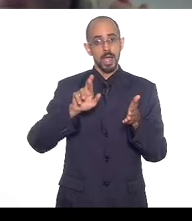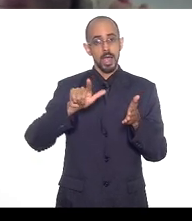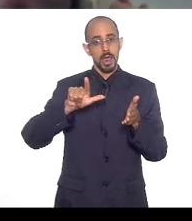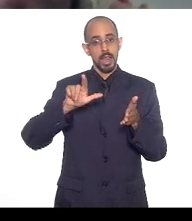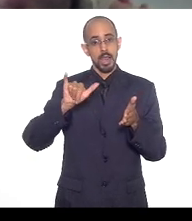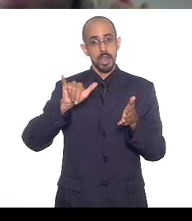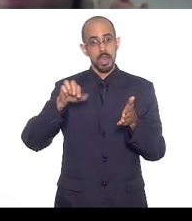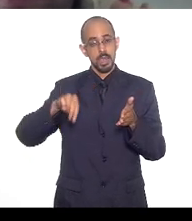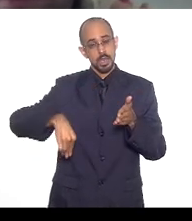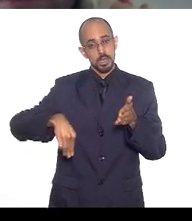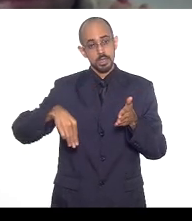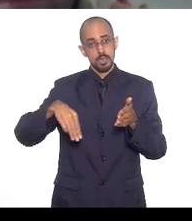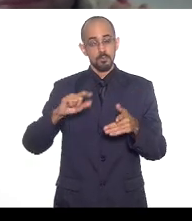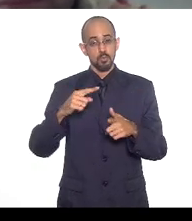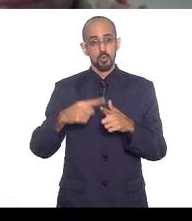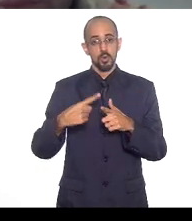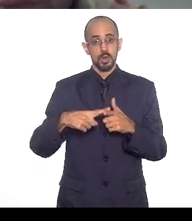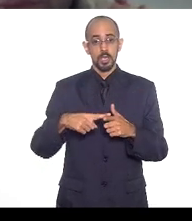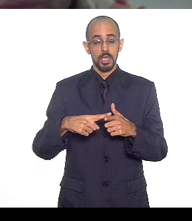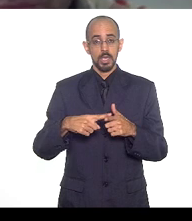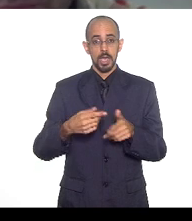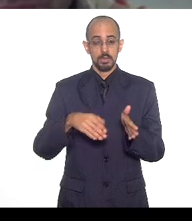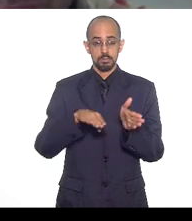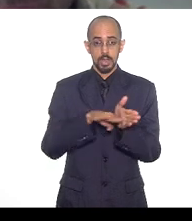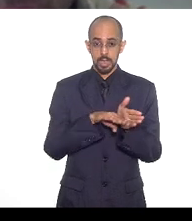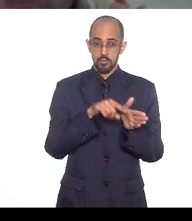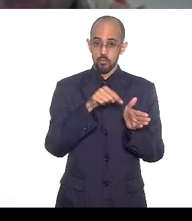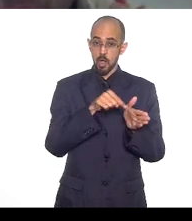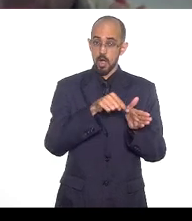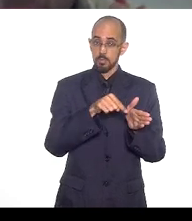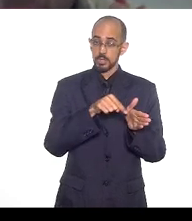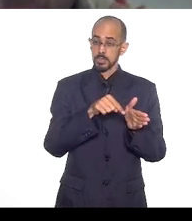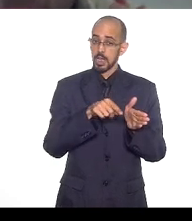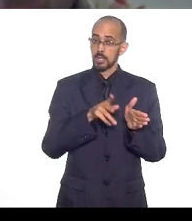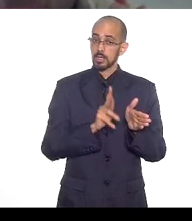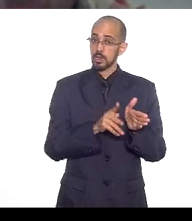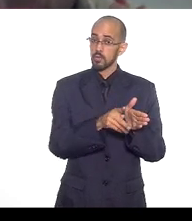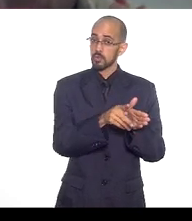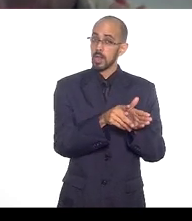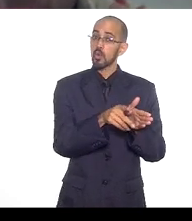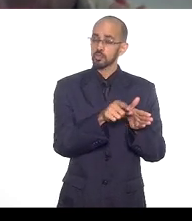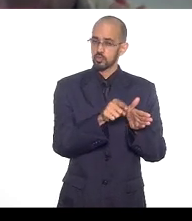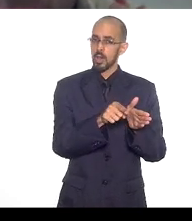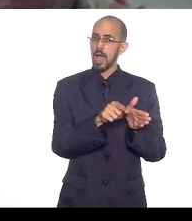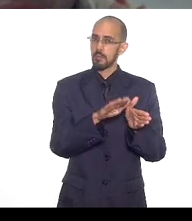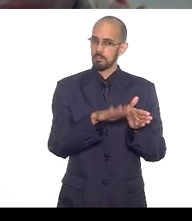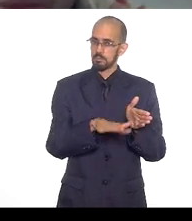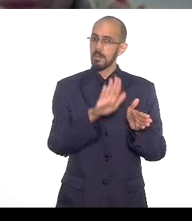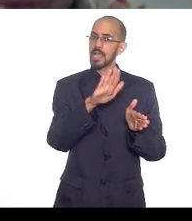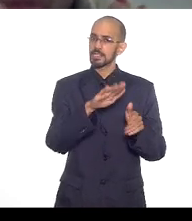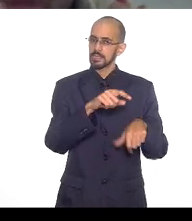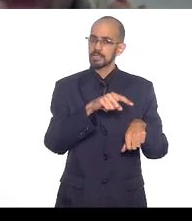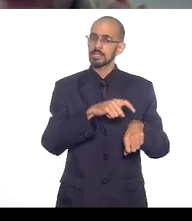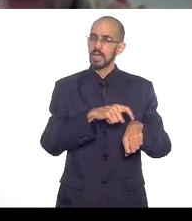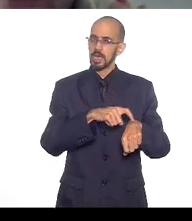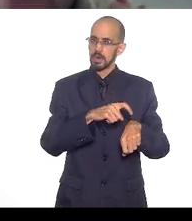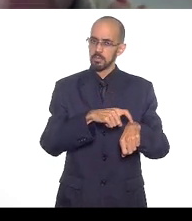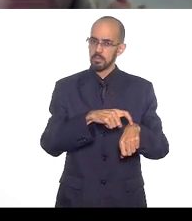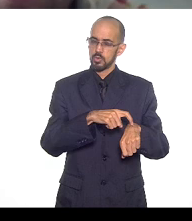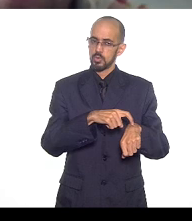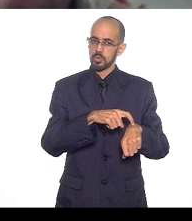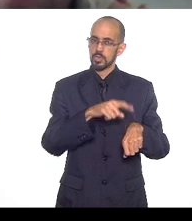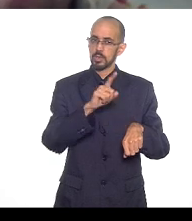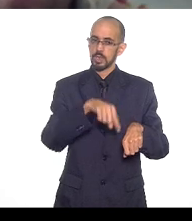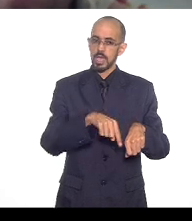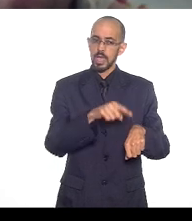Marlim, porque as plataformas ainda iam ficar lá por mais tempo, foi exatamente essa